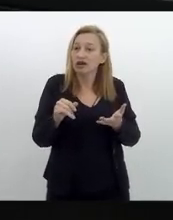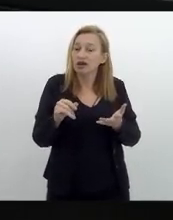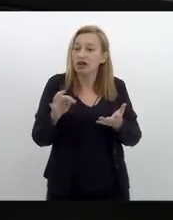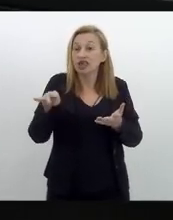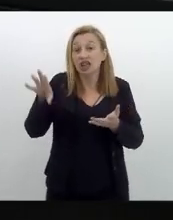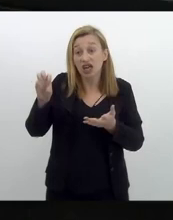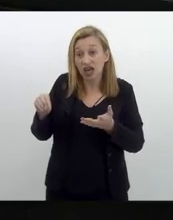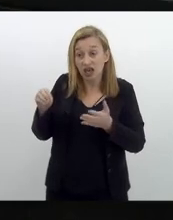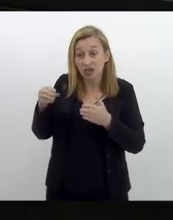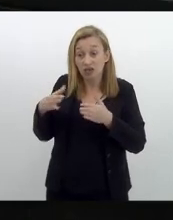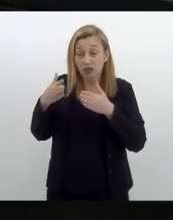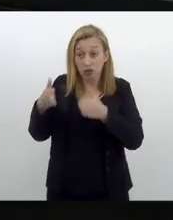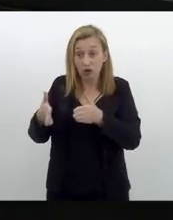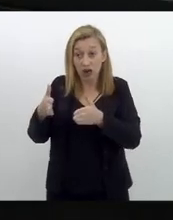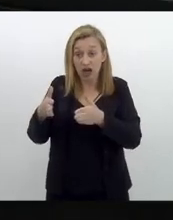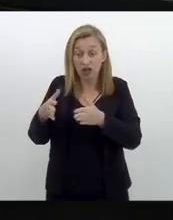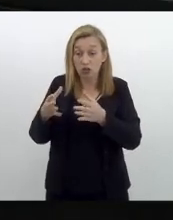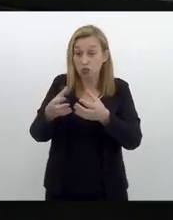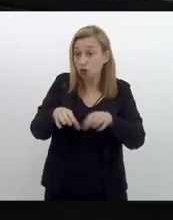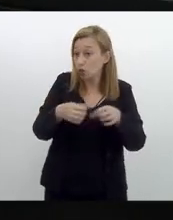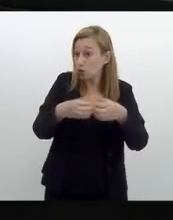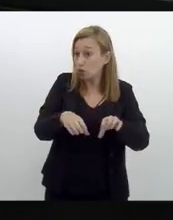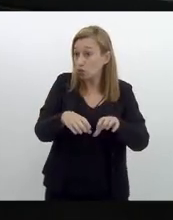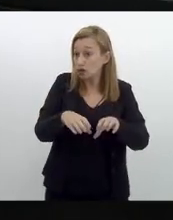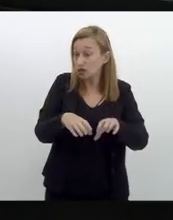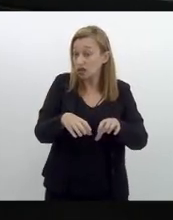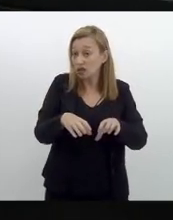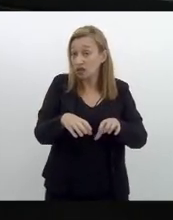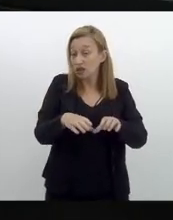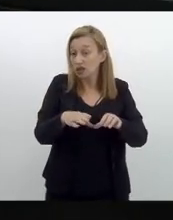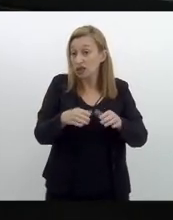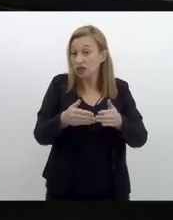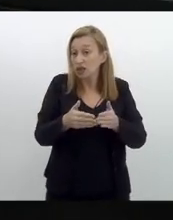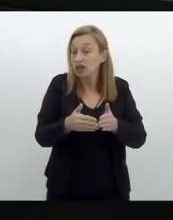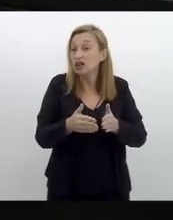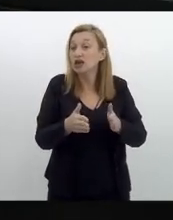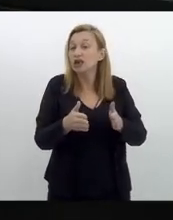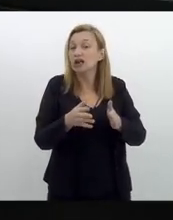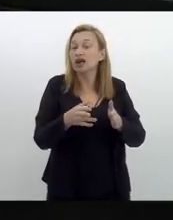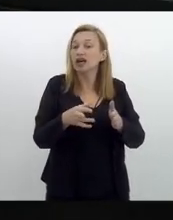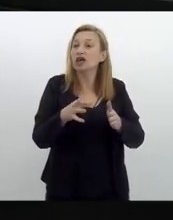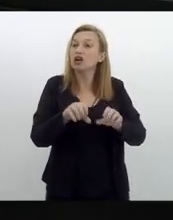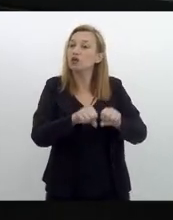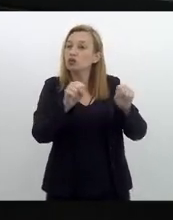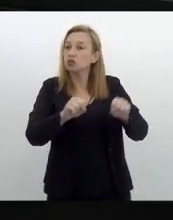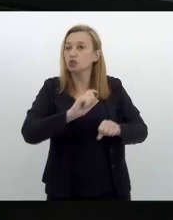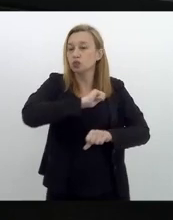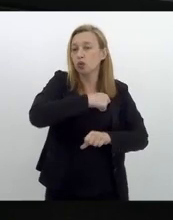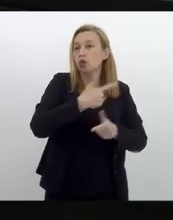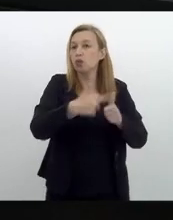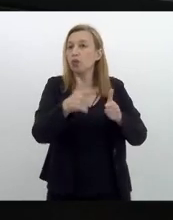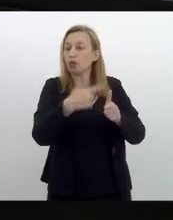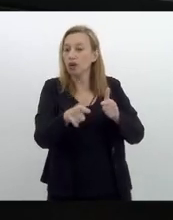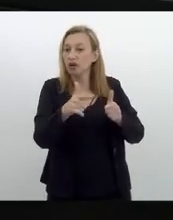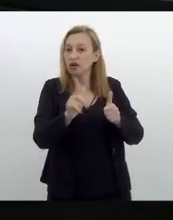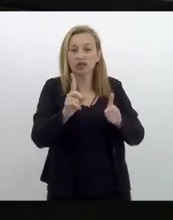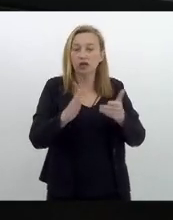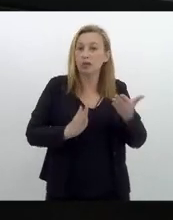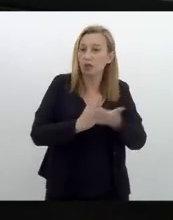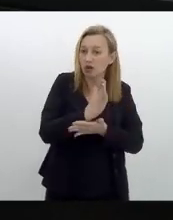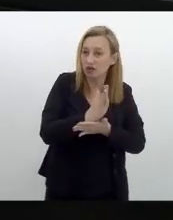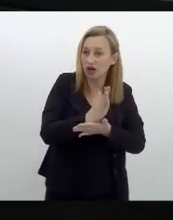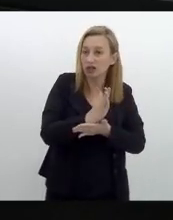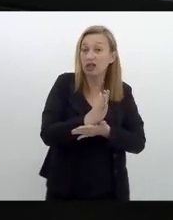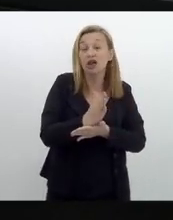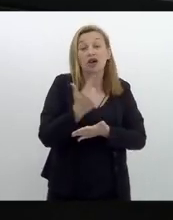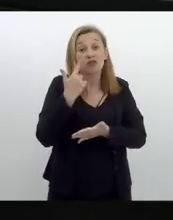triênio especificamente desse concurso e aí a gente abre uma brecha para que o regime tenha problemas e não seja aprovado, haja